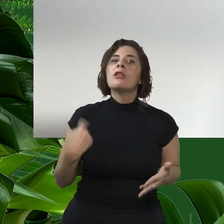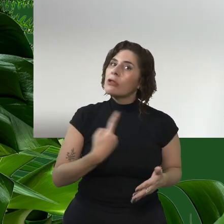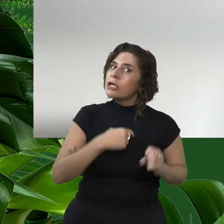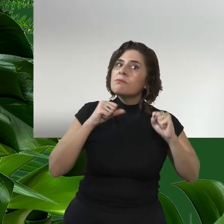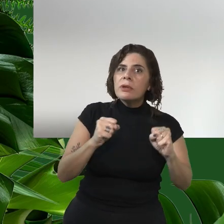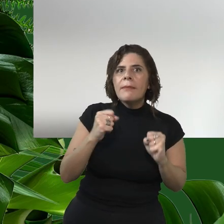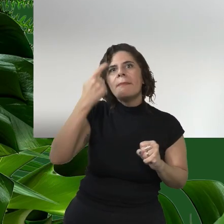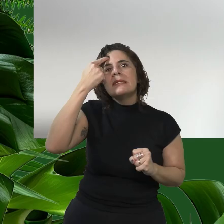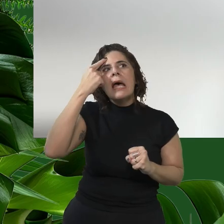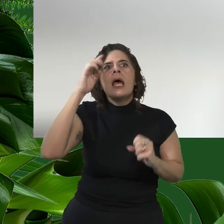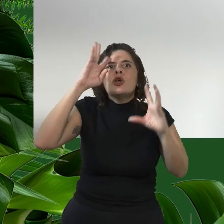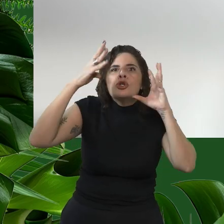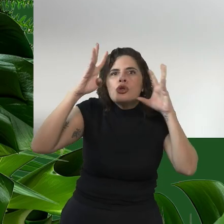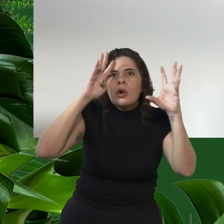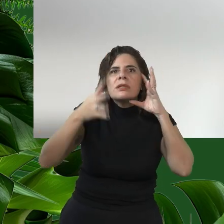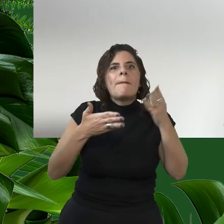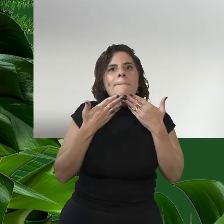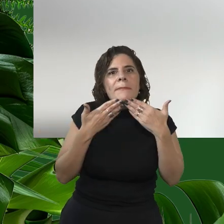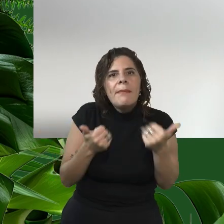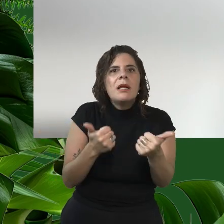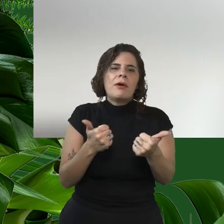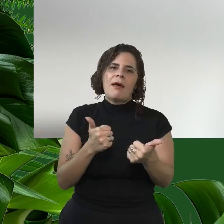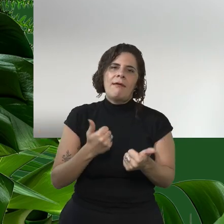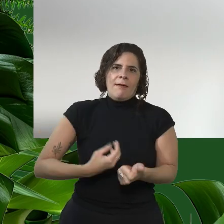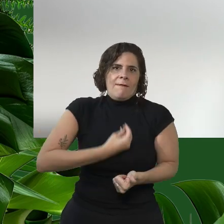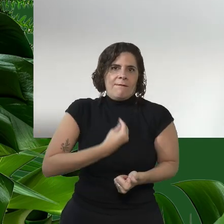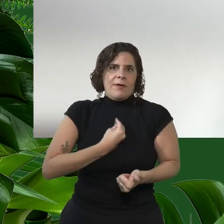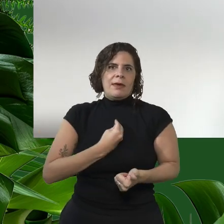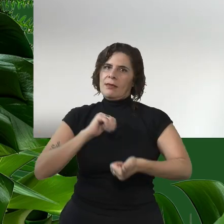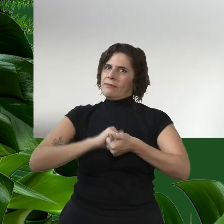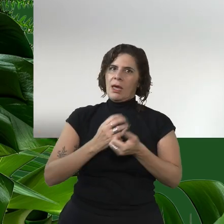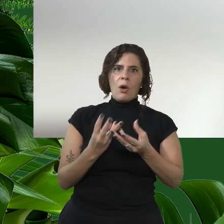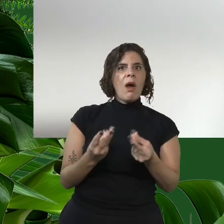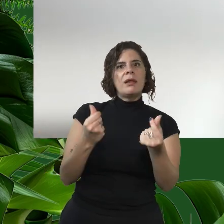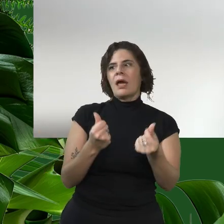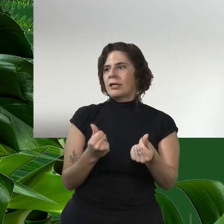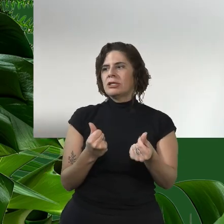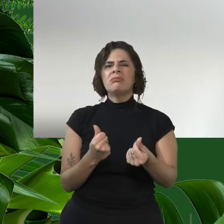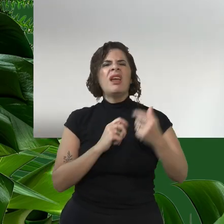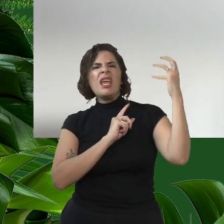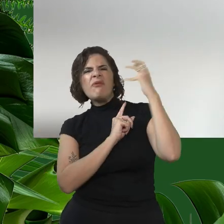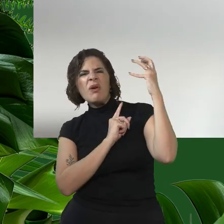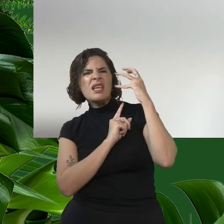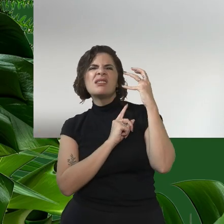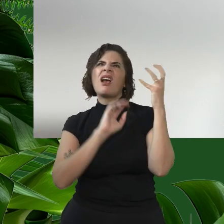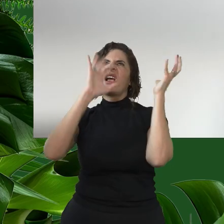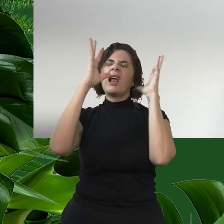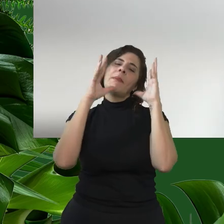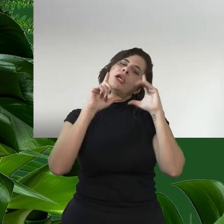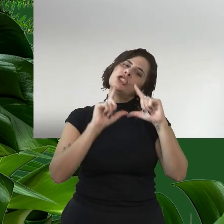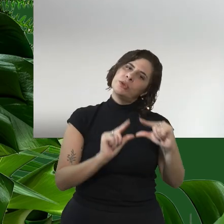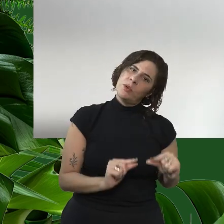soluções para melhorar a nossa qualidade de vida e diminuir os impactos dessas mudanças climáticas, está na nossa mão, as nossas